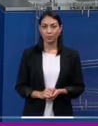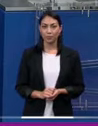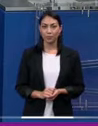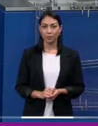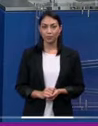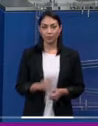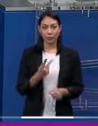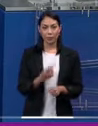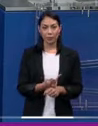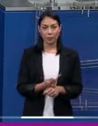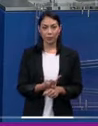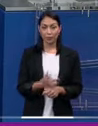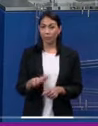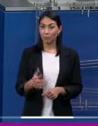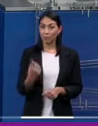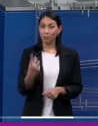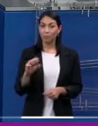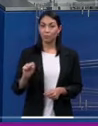Prêmio estimado